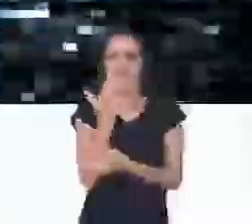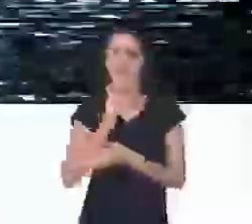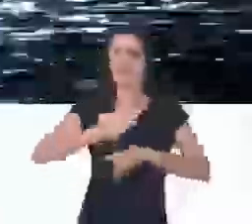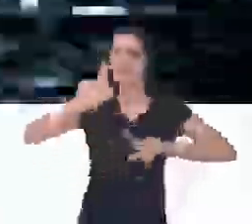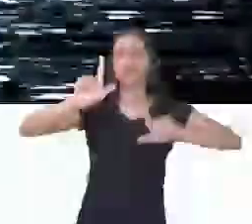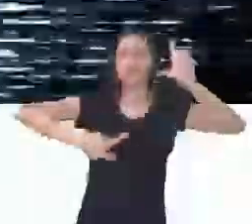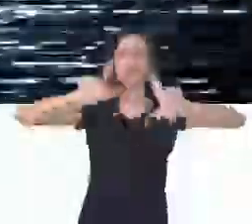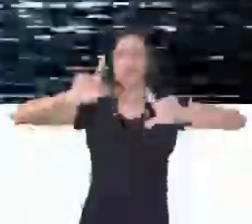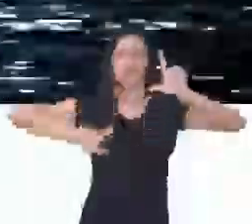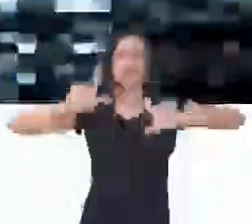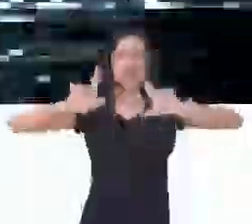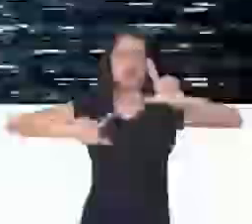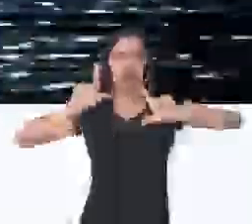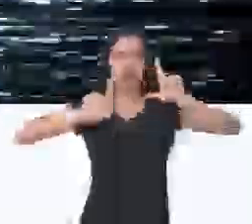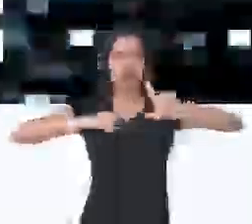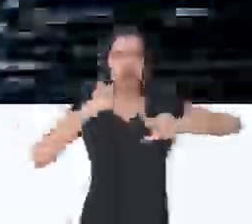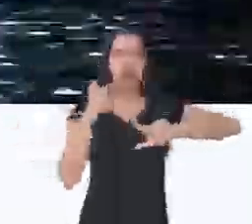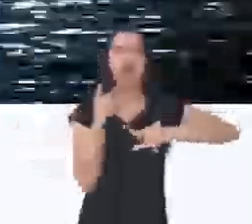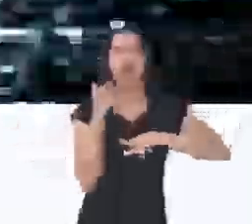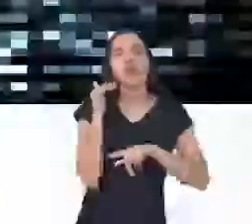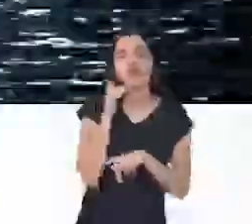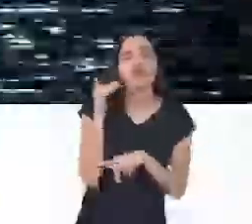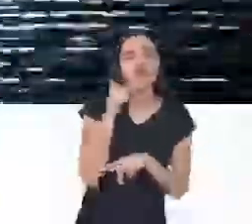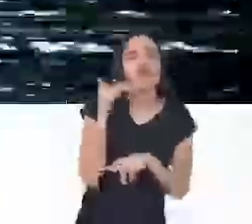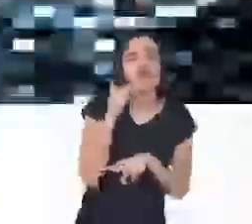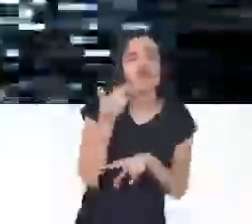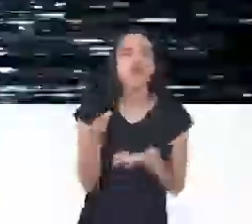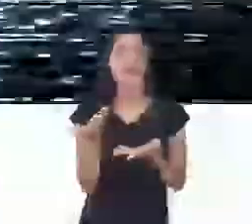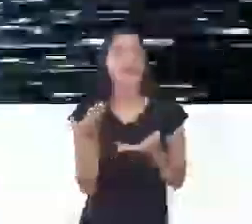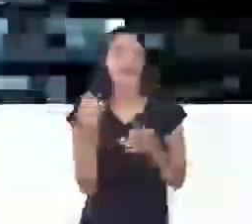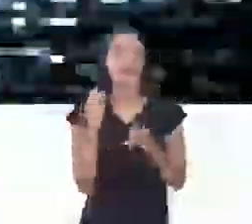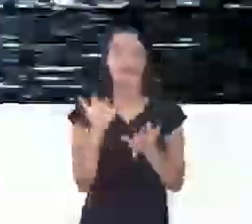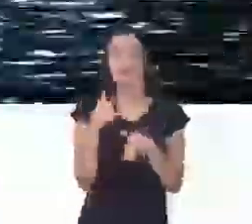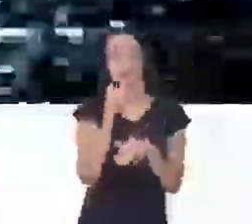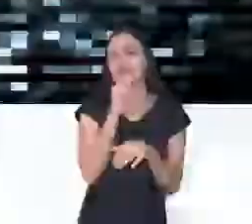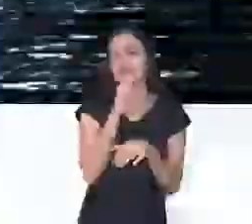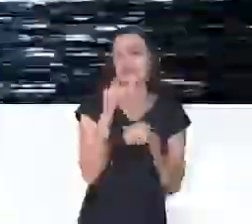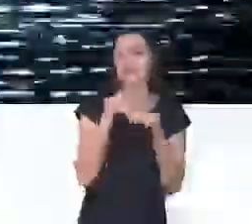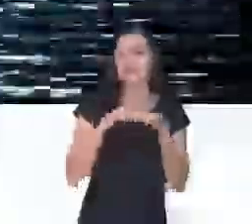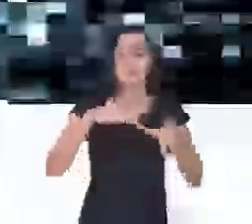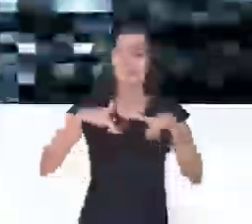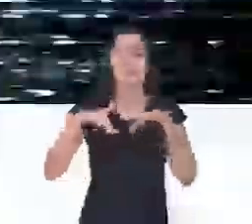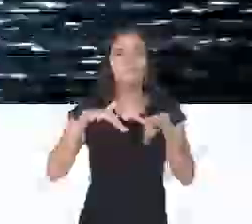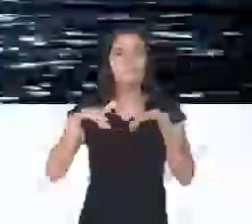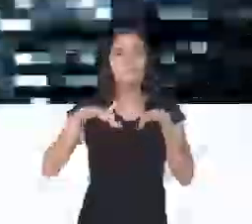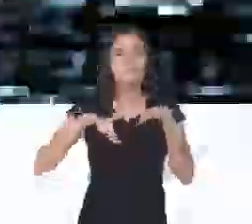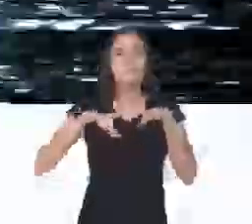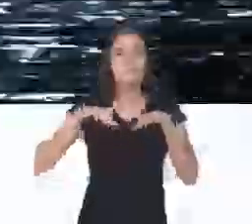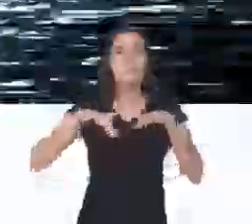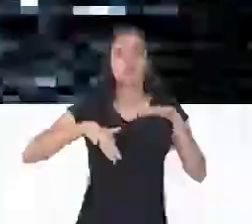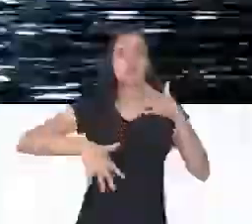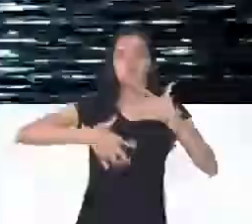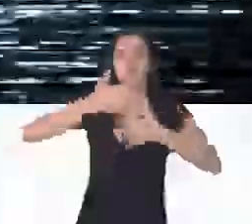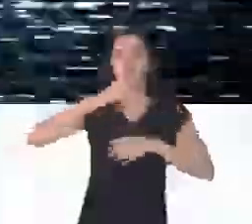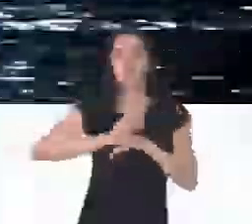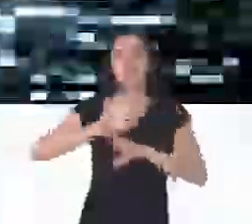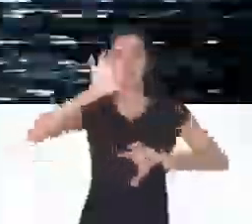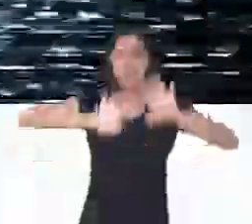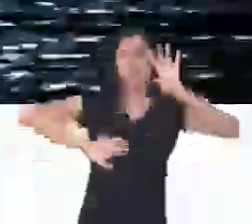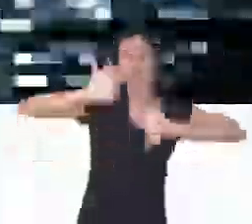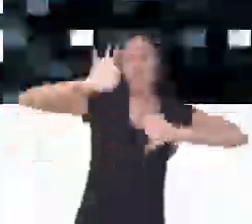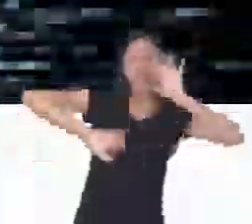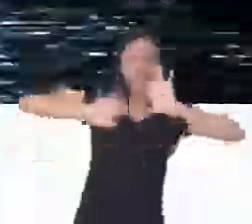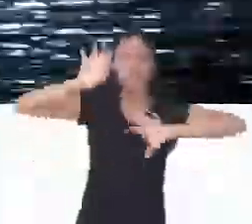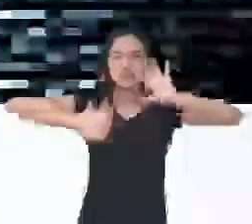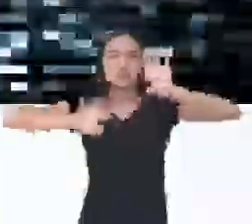TV, não é? Com defeito, fazendo todo esse movimento na tela, mas está faltando aí o